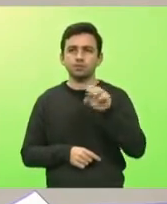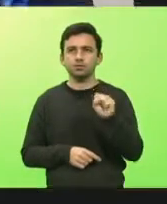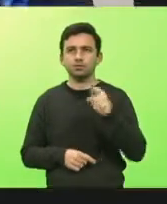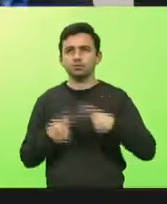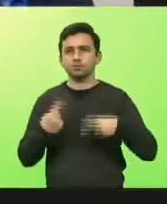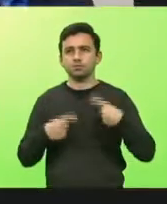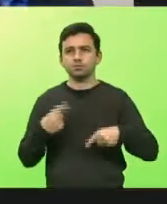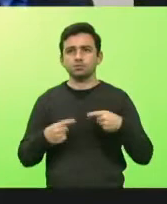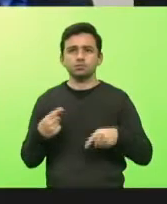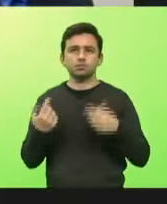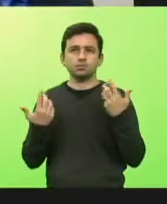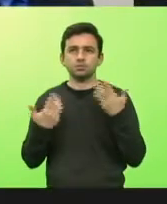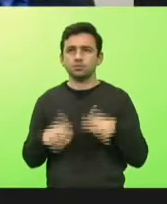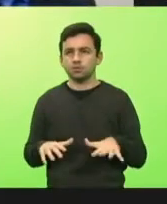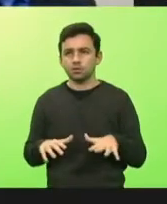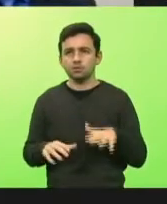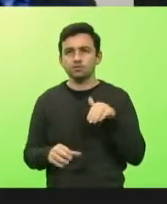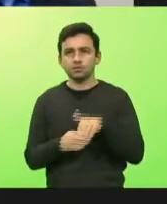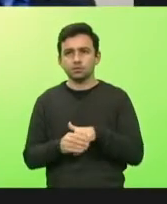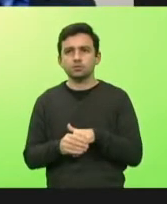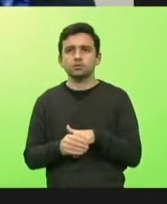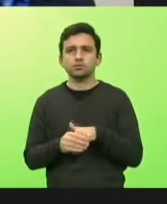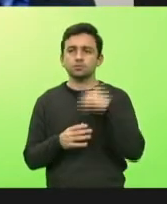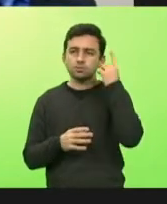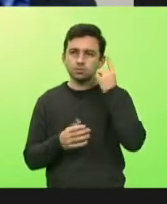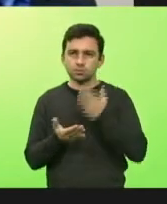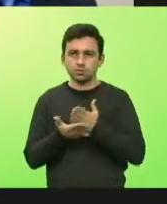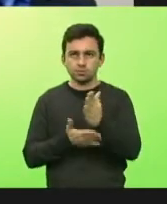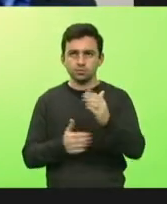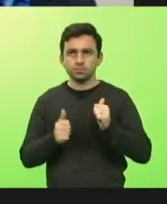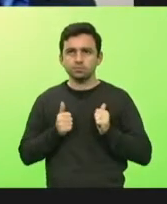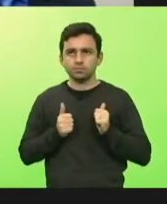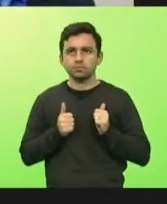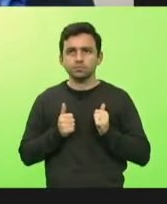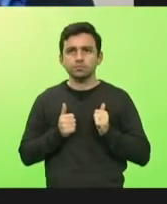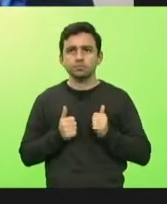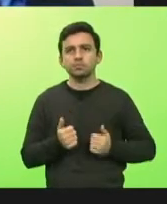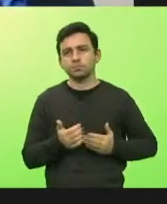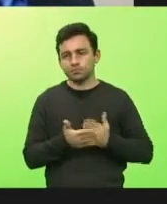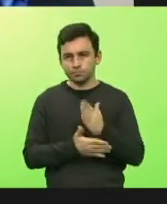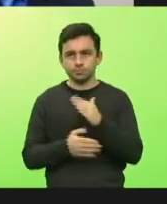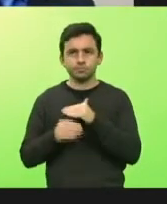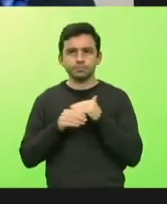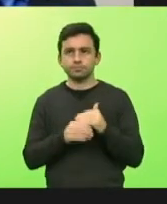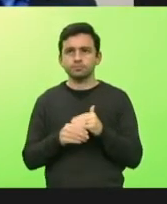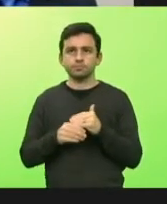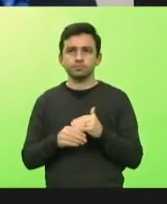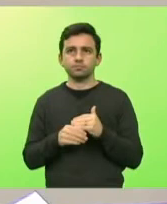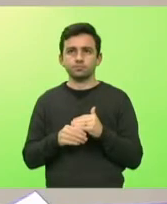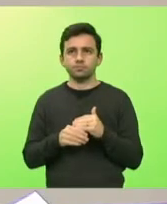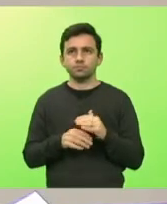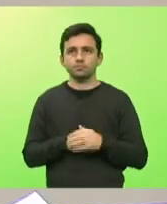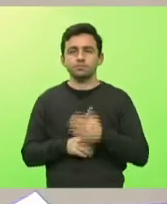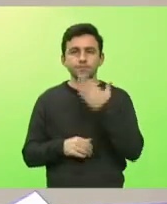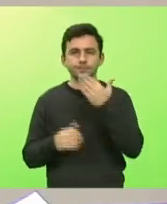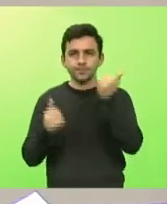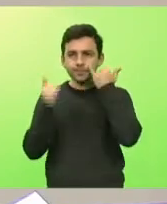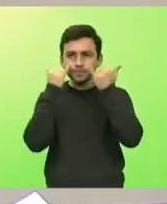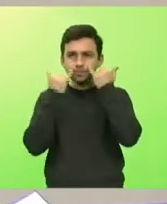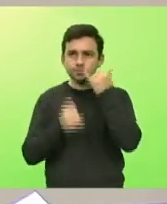Não havendo quem queira discutir, é em votação. Deputados que aprovam, permaneçam como se encontra. Aprovado por unanimidade. Pedido de